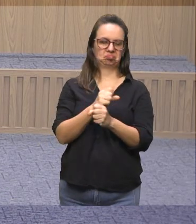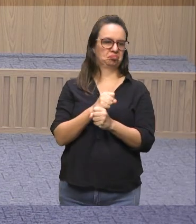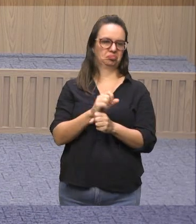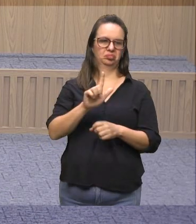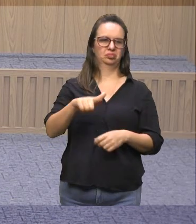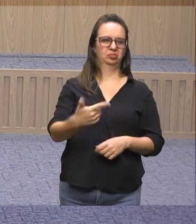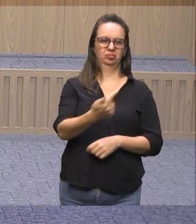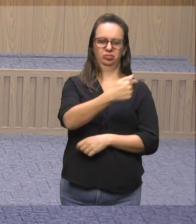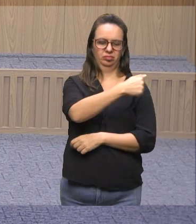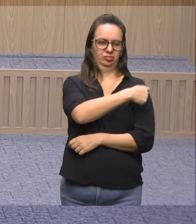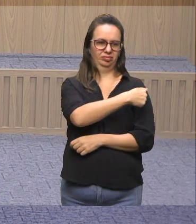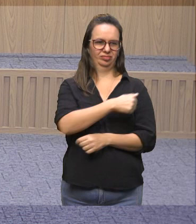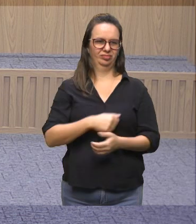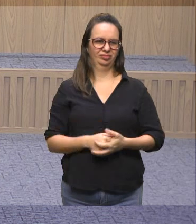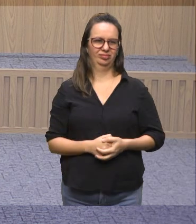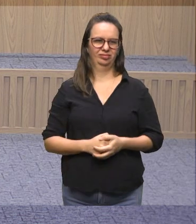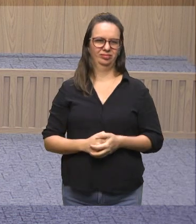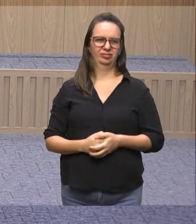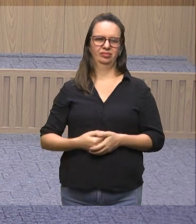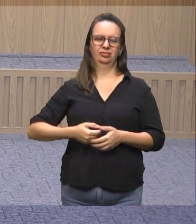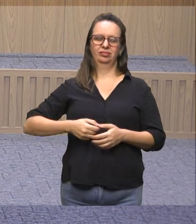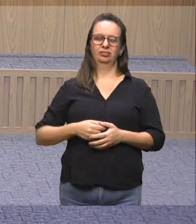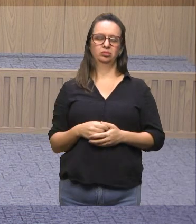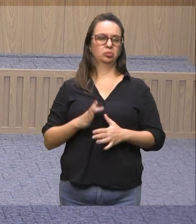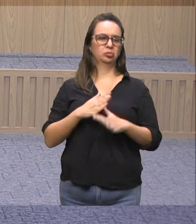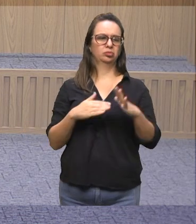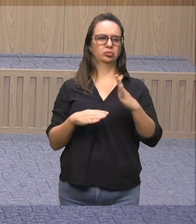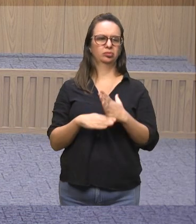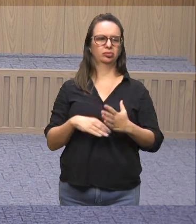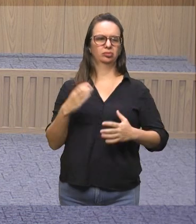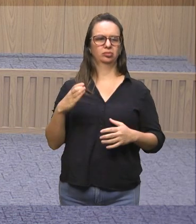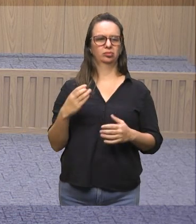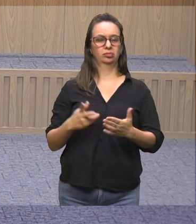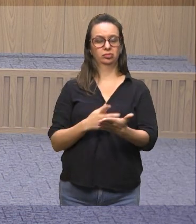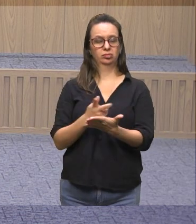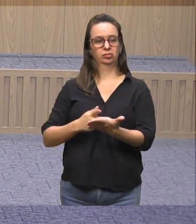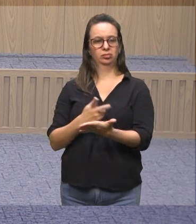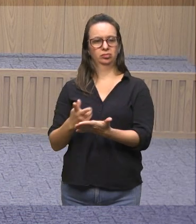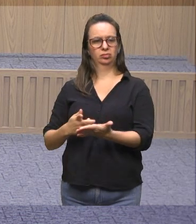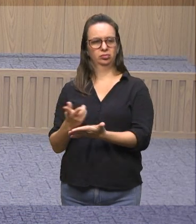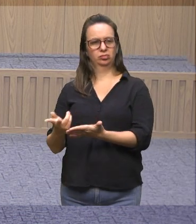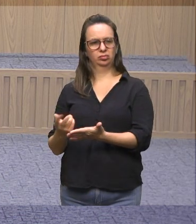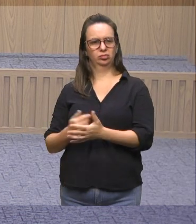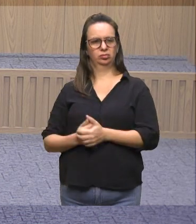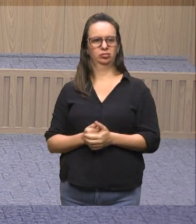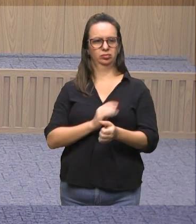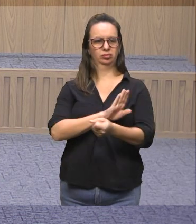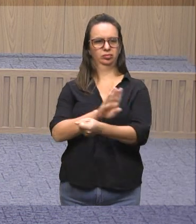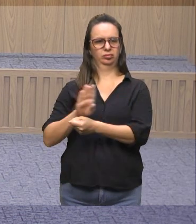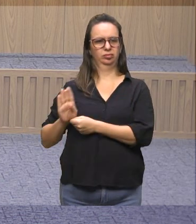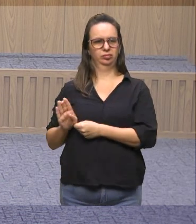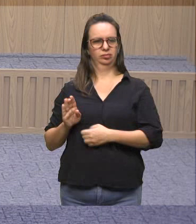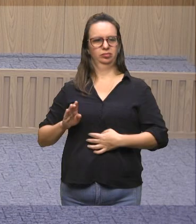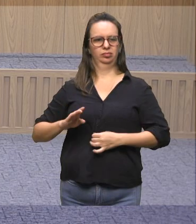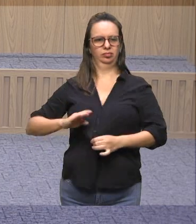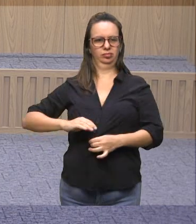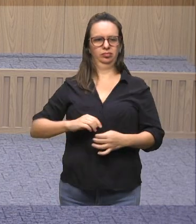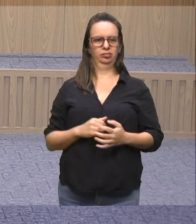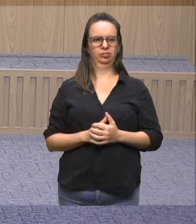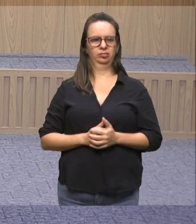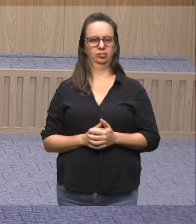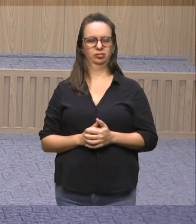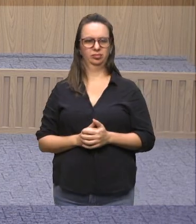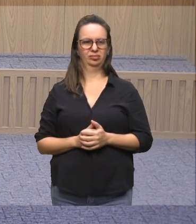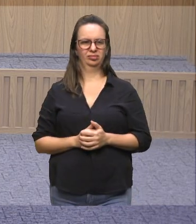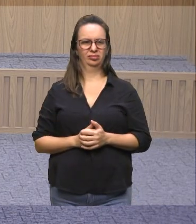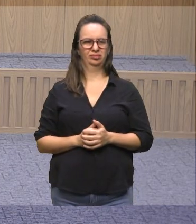quiser tomar a bivalente da Covid, enfim, está aí a vacina disponível para toda a população para nos protegermos. Obrigado. Também quero colocar